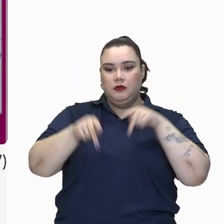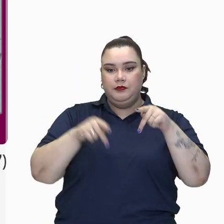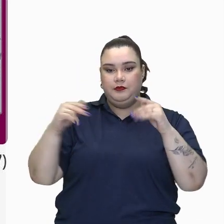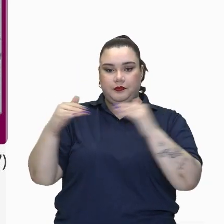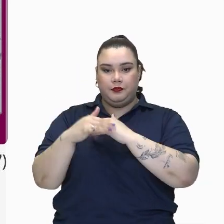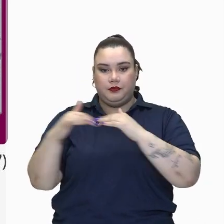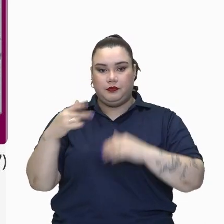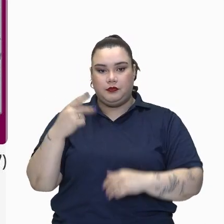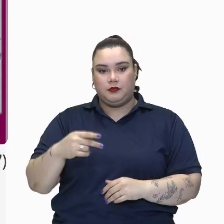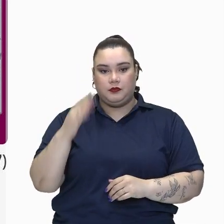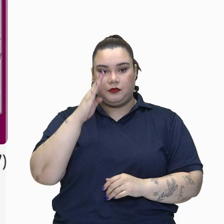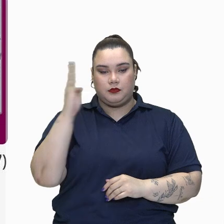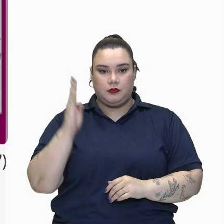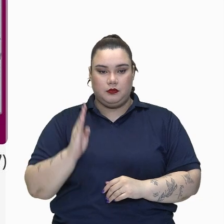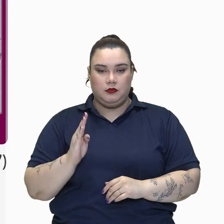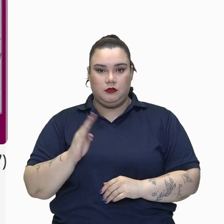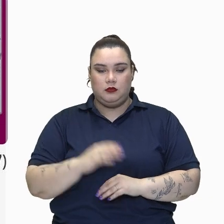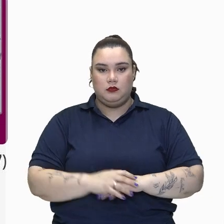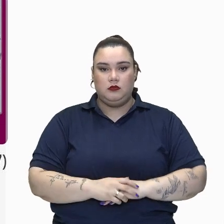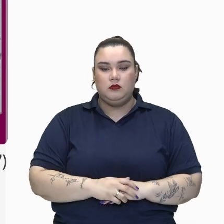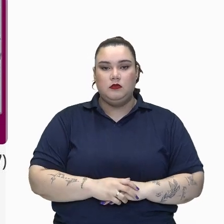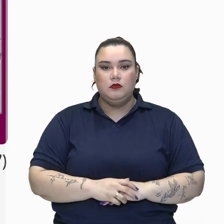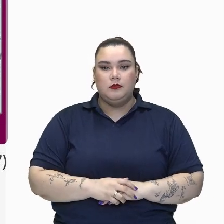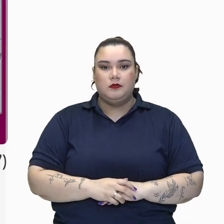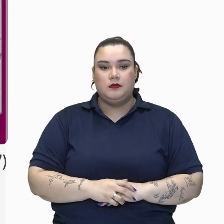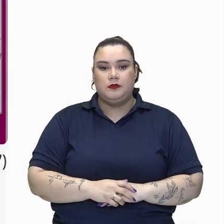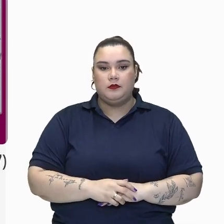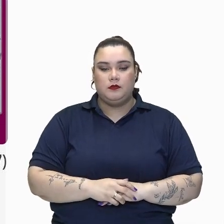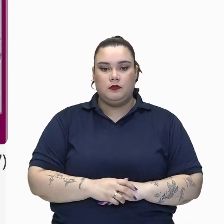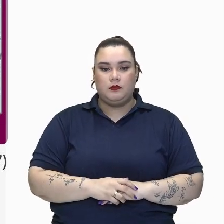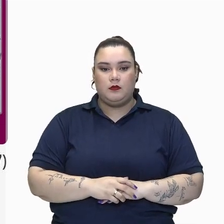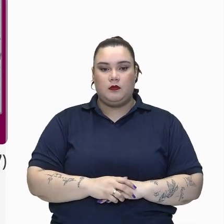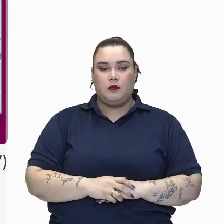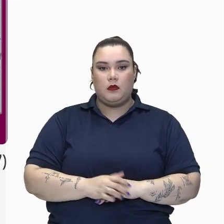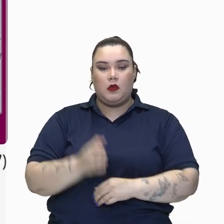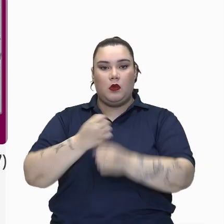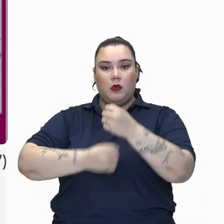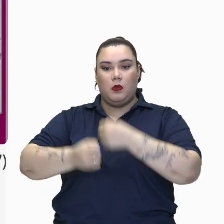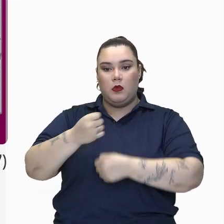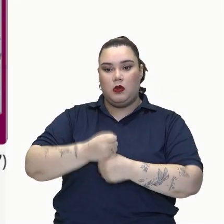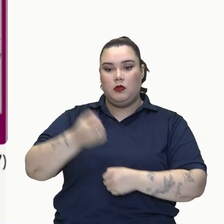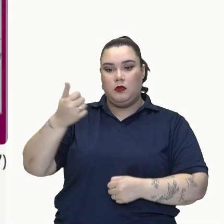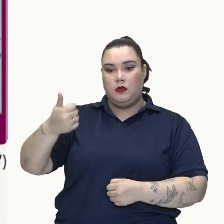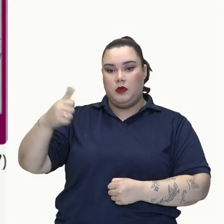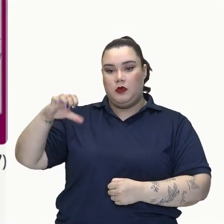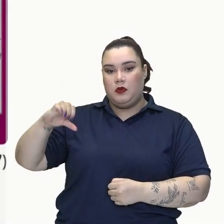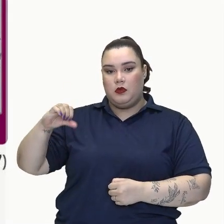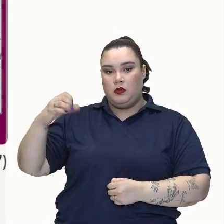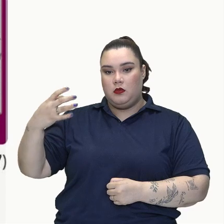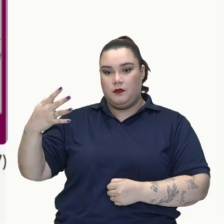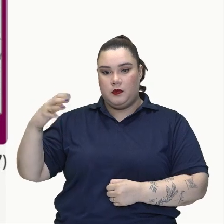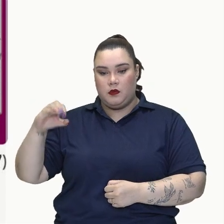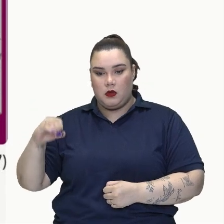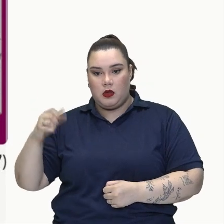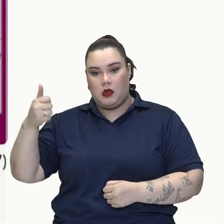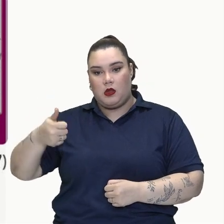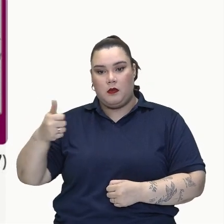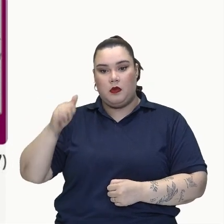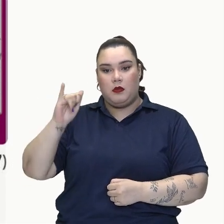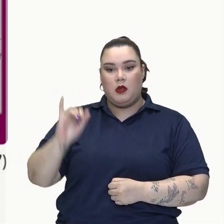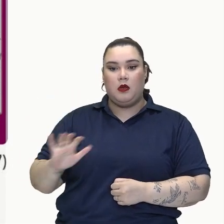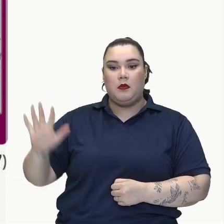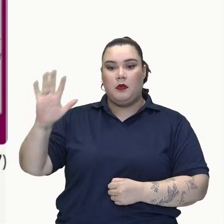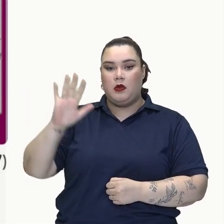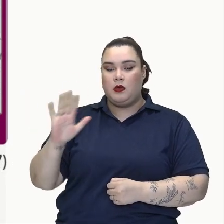do Brasil, do Brasil, entre os anos de 1940, que nós temos aqui